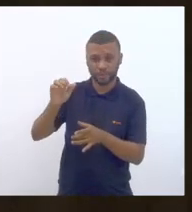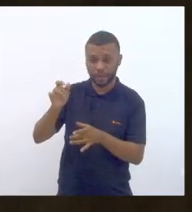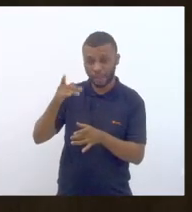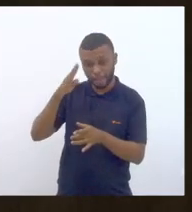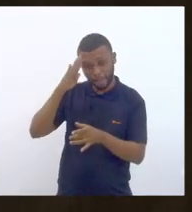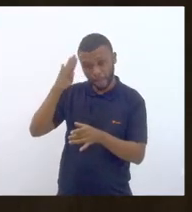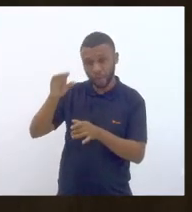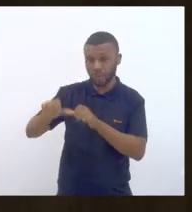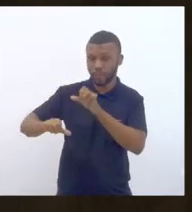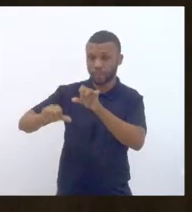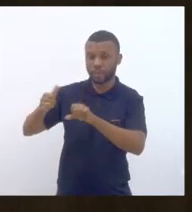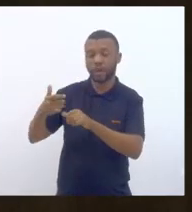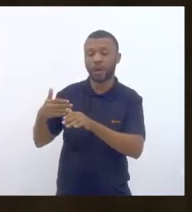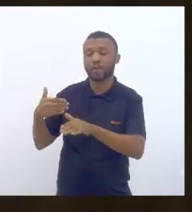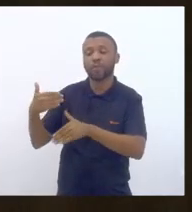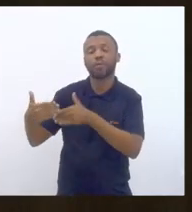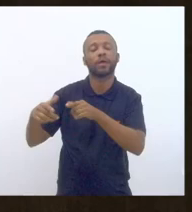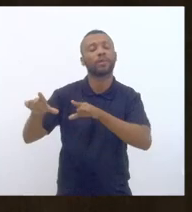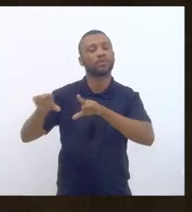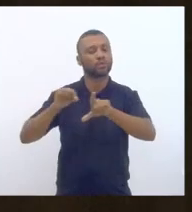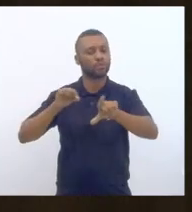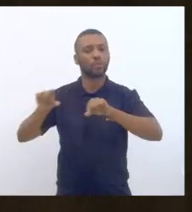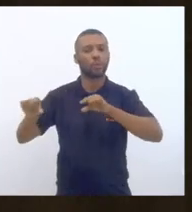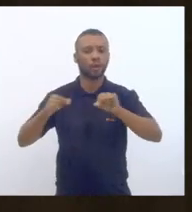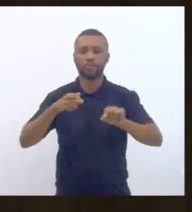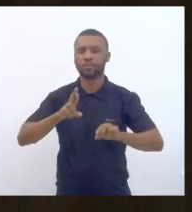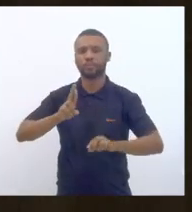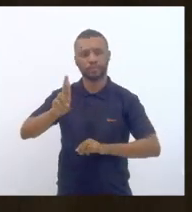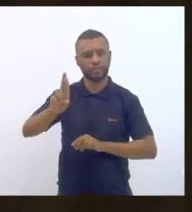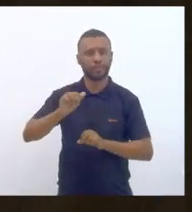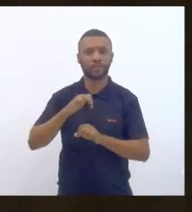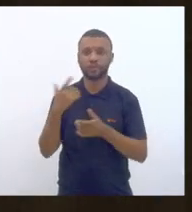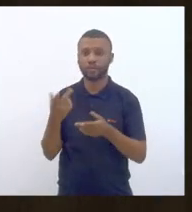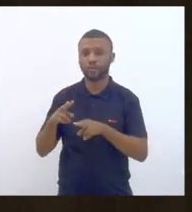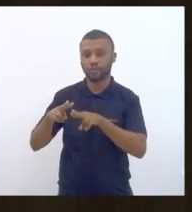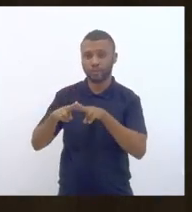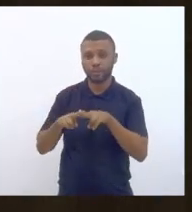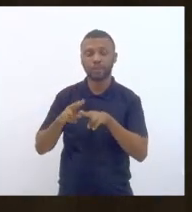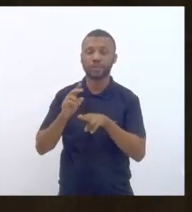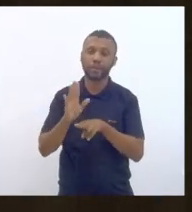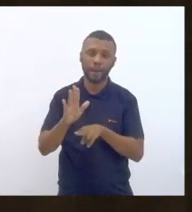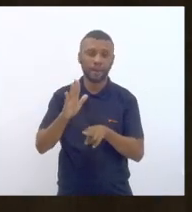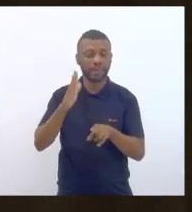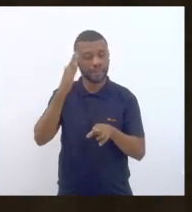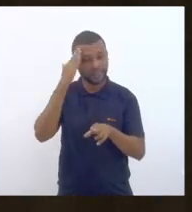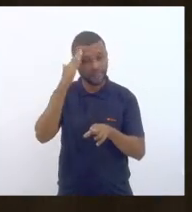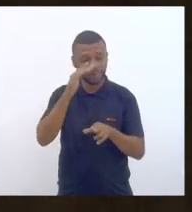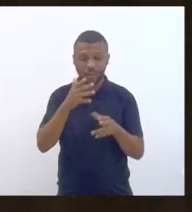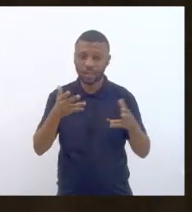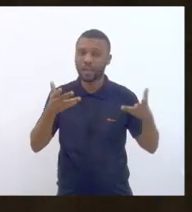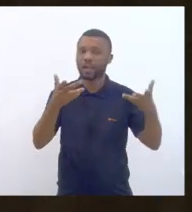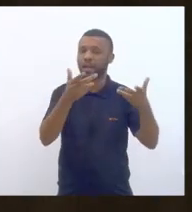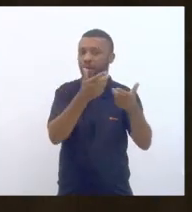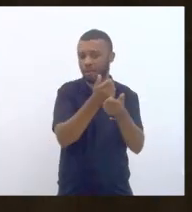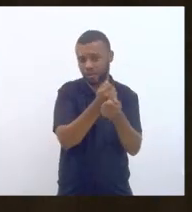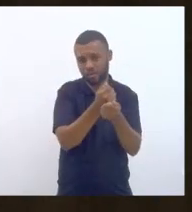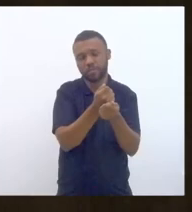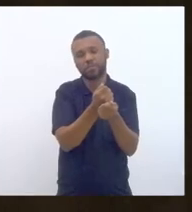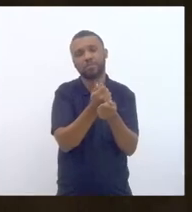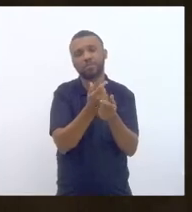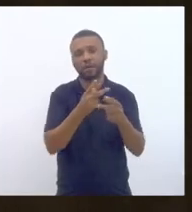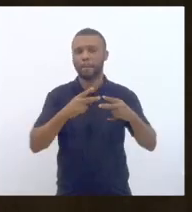principalmente, mudar o processo de escolhas. Então, nesse caso, apesar da alta qualificação e de